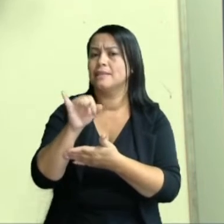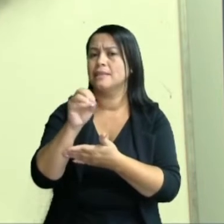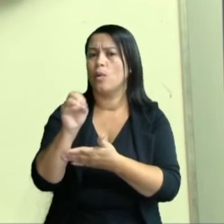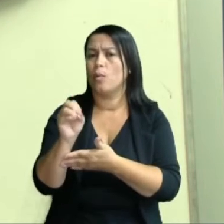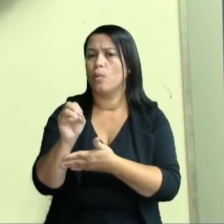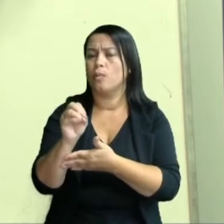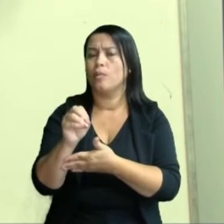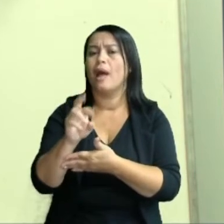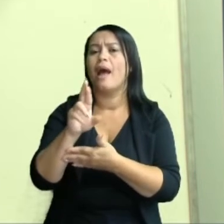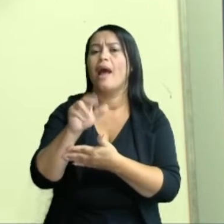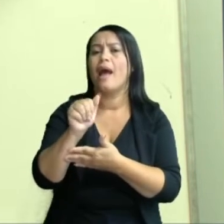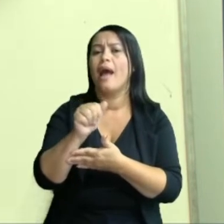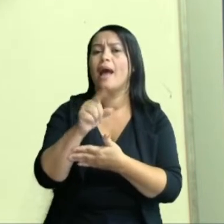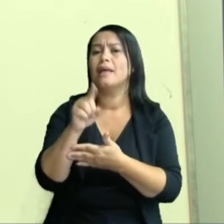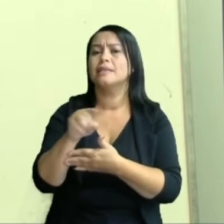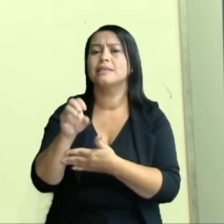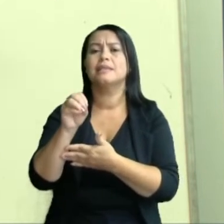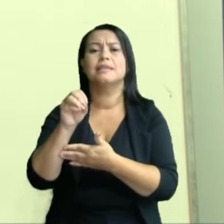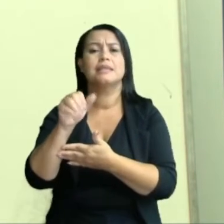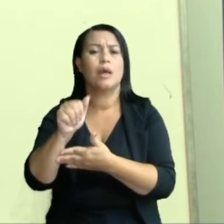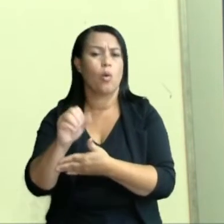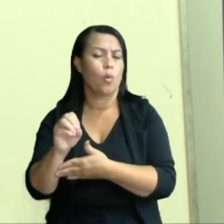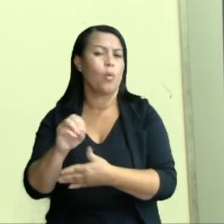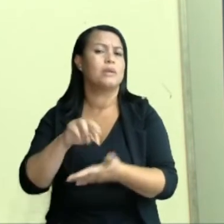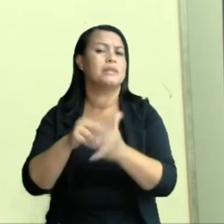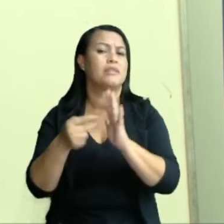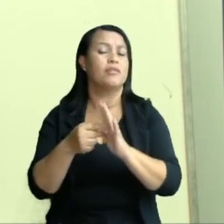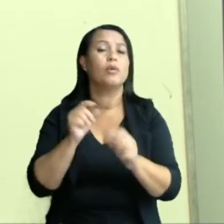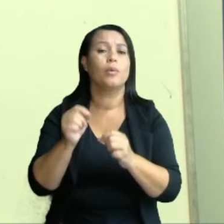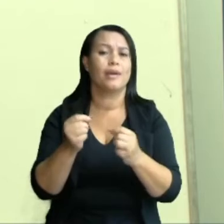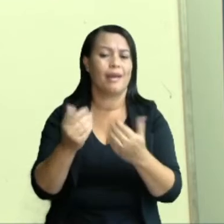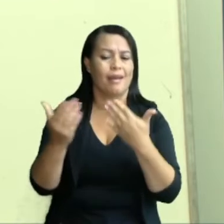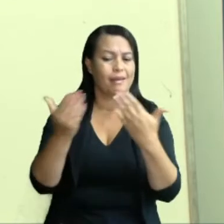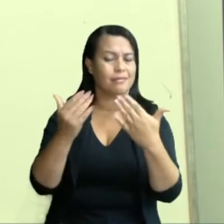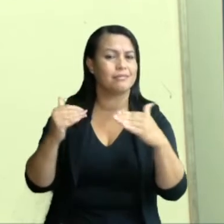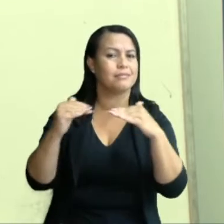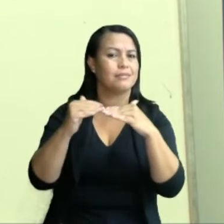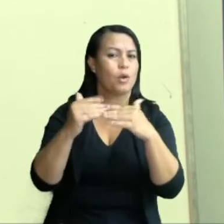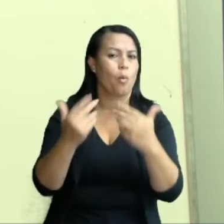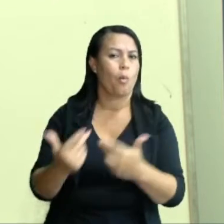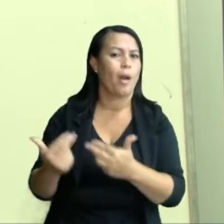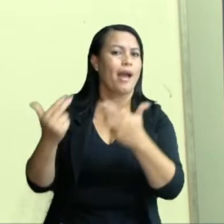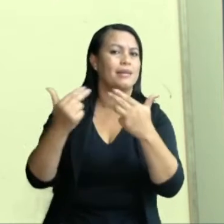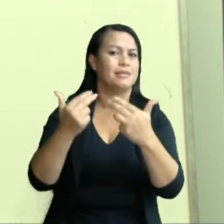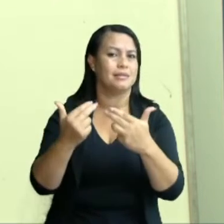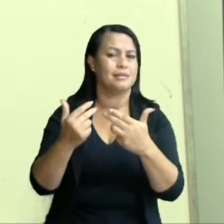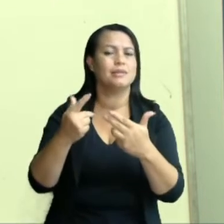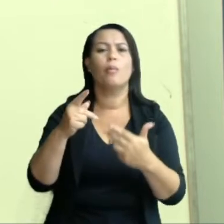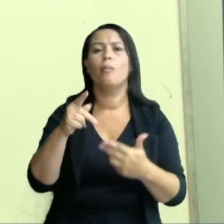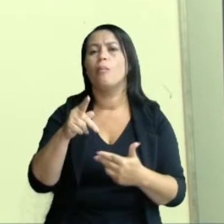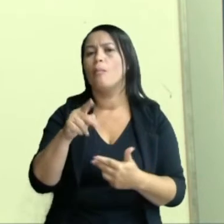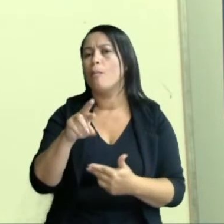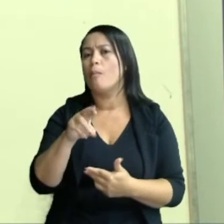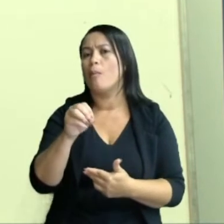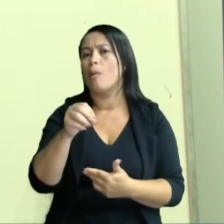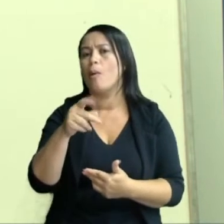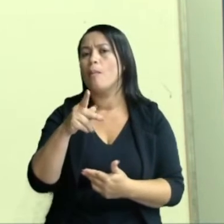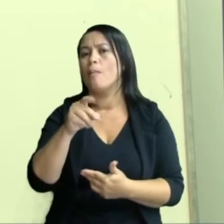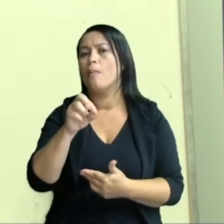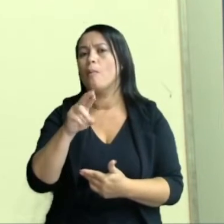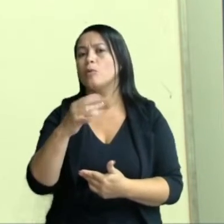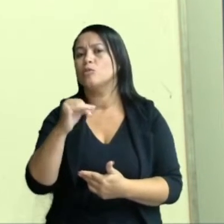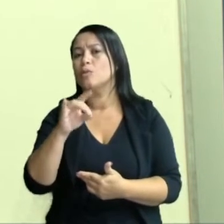razão entre esses lados são iguais. são proporcionais. Tá